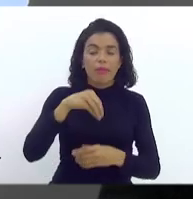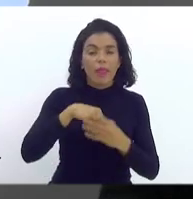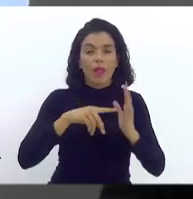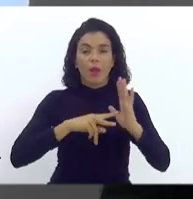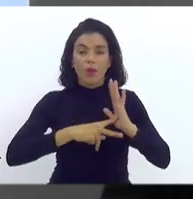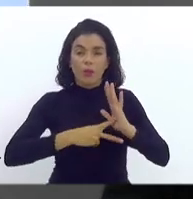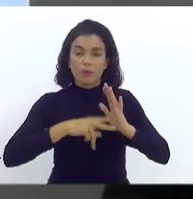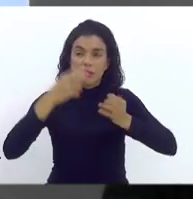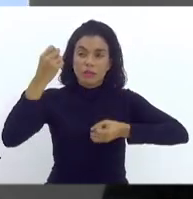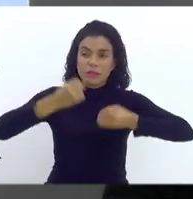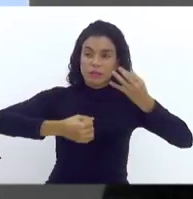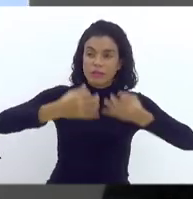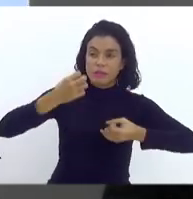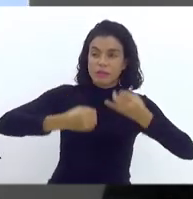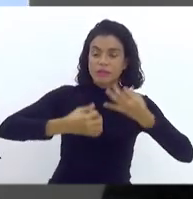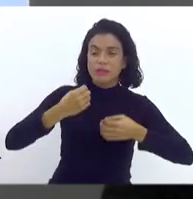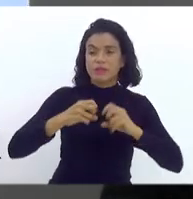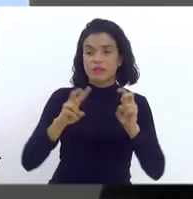explicando